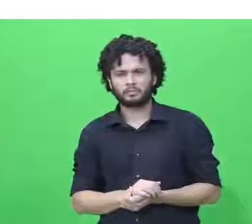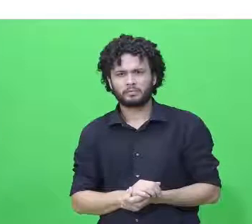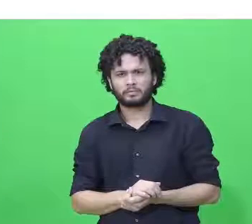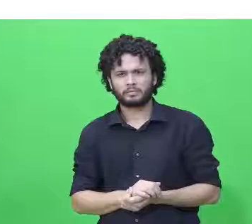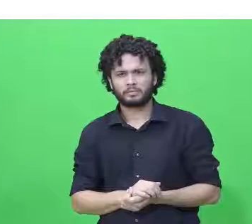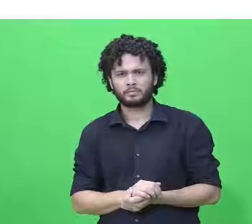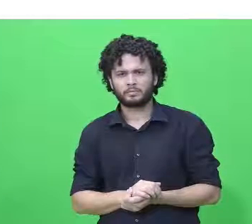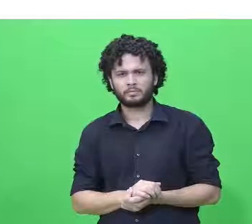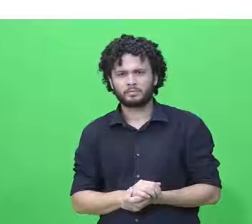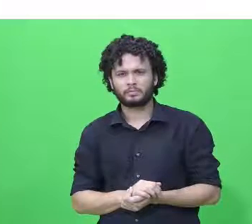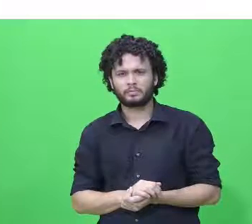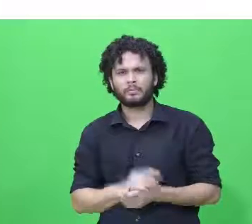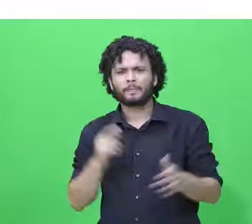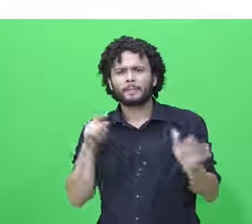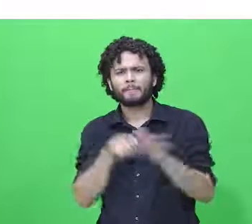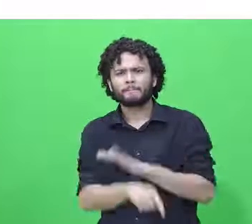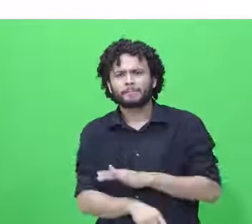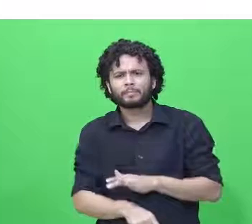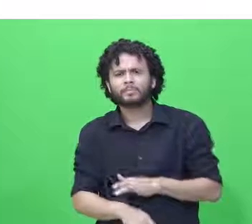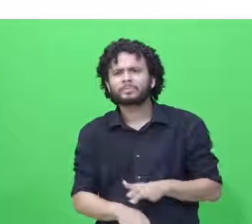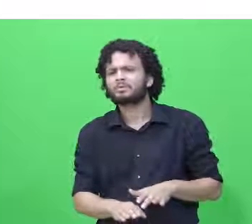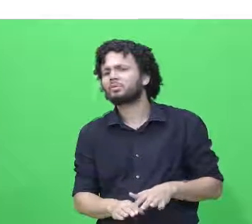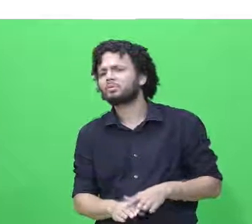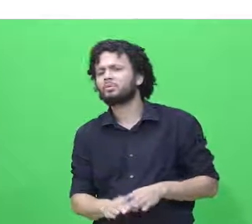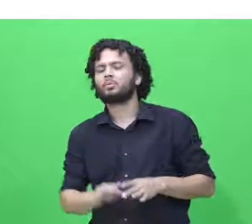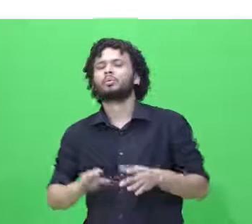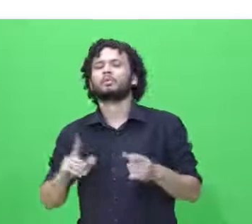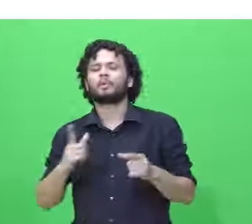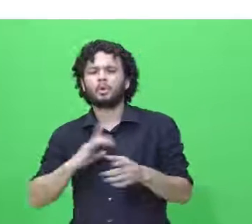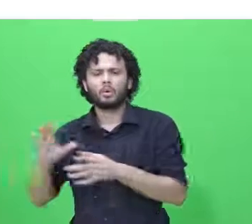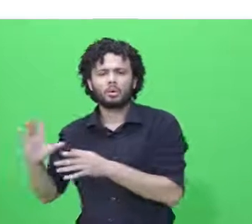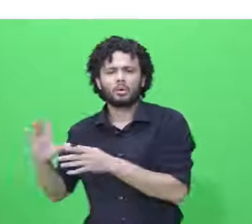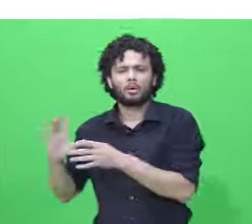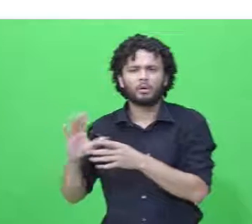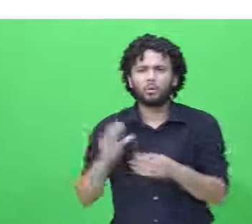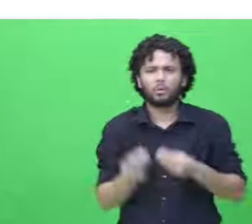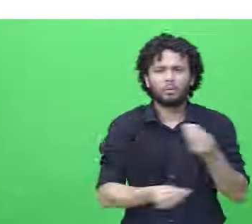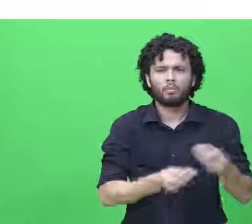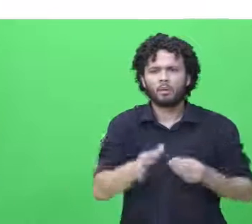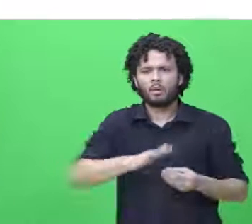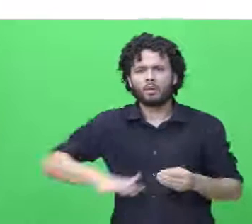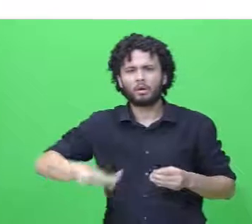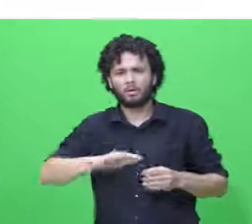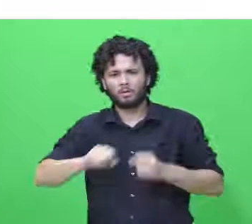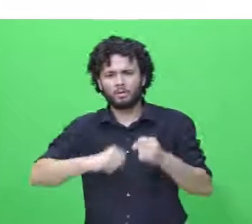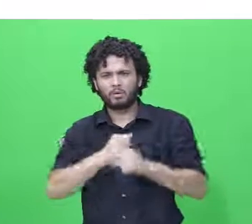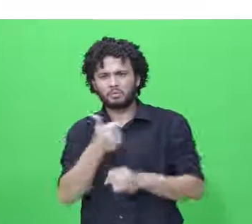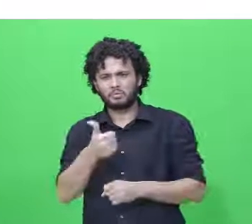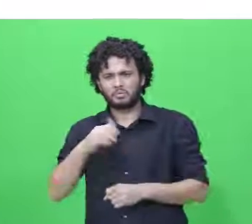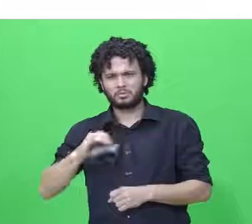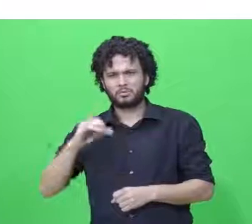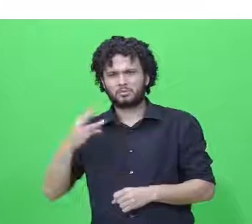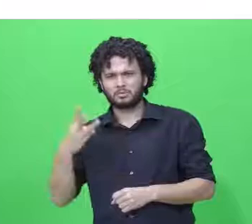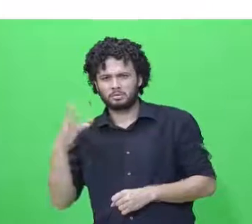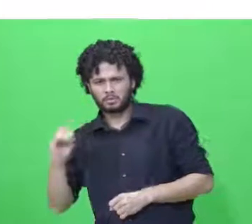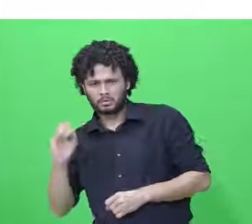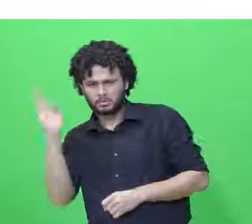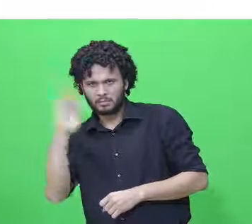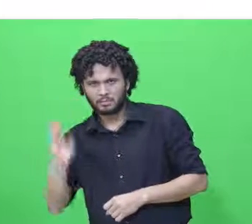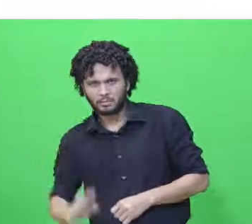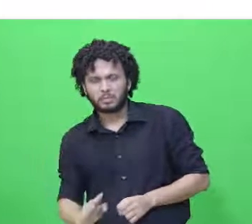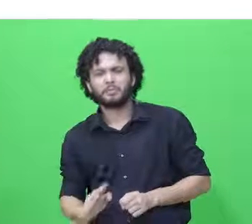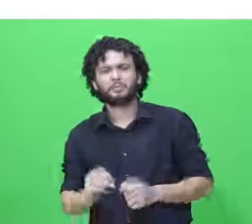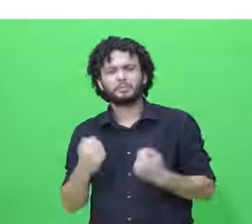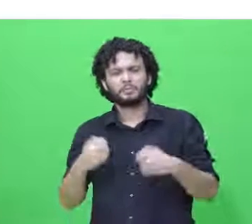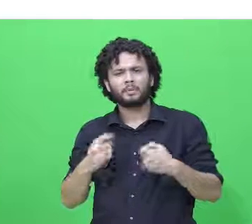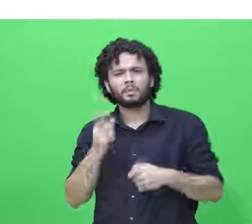Então, a gente tem aí a pergunta, Levando em conta o contexto político-institucionais dos anos de 1930 no Brasil,